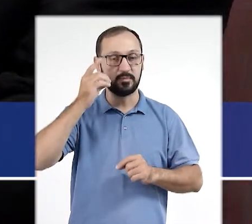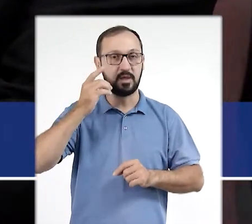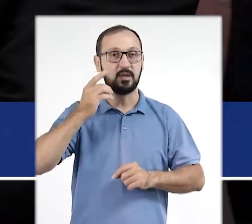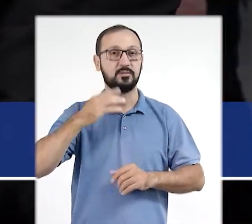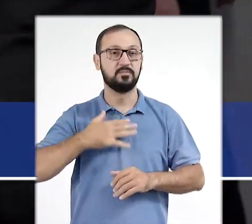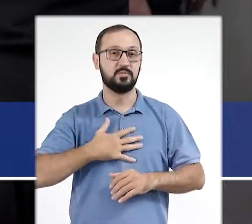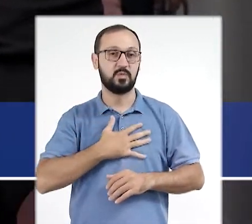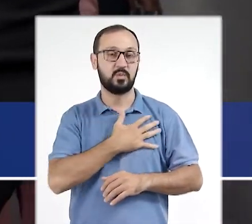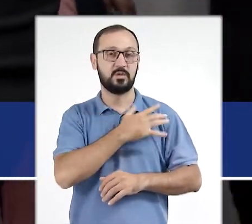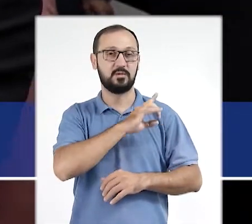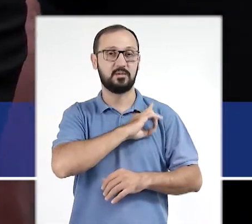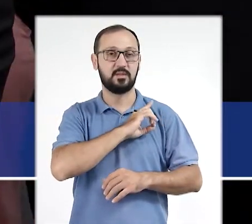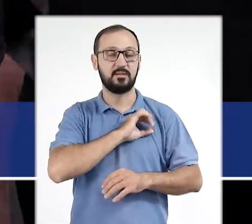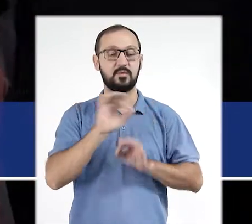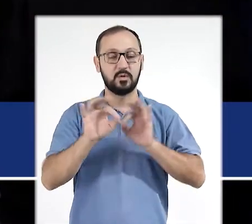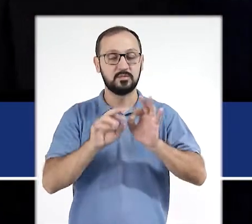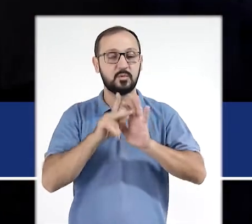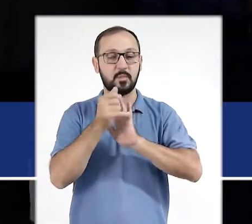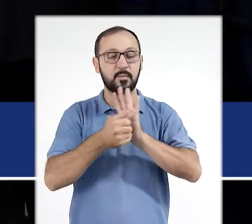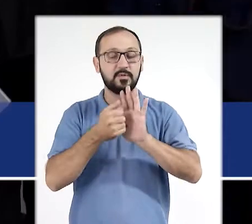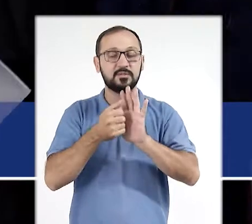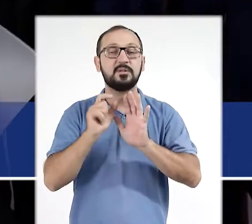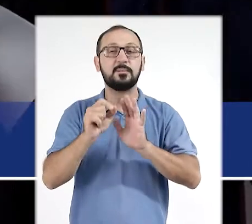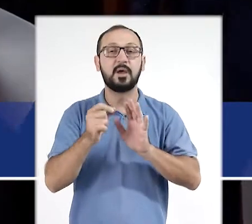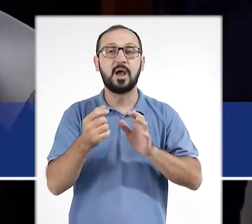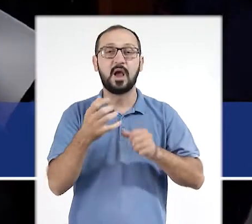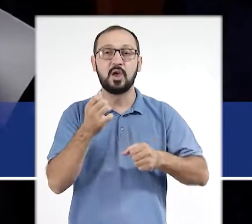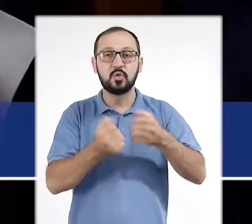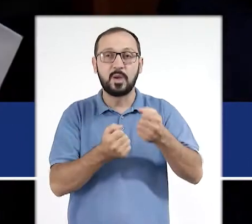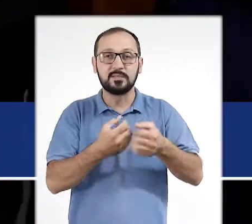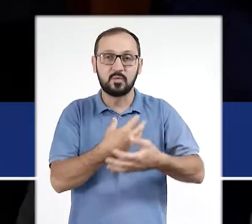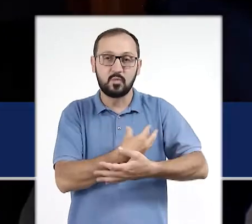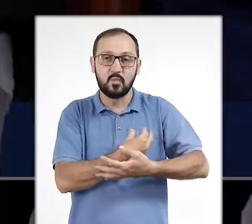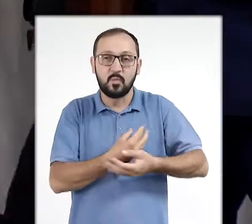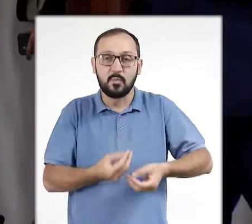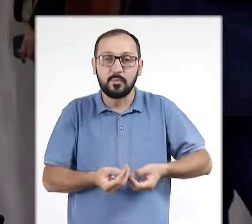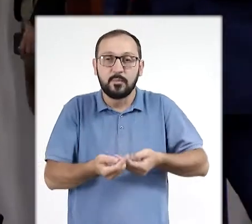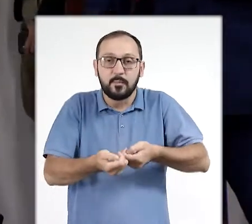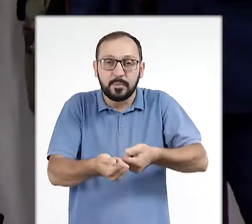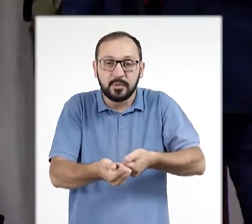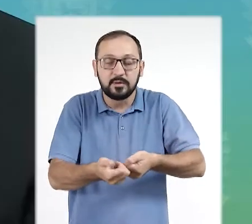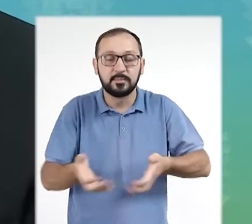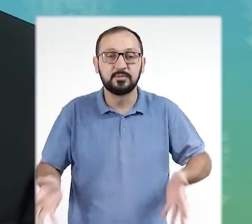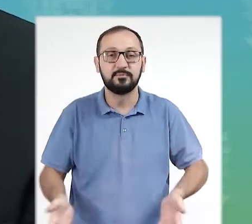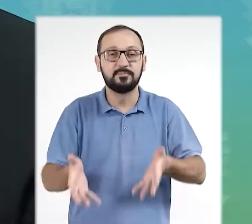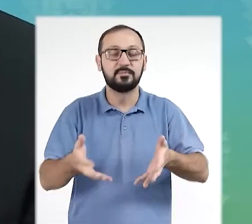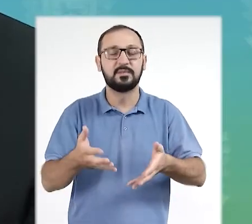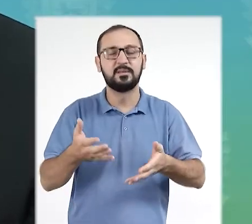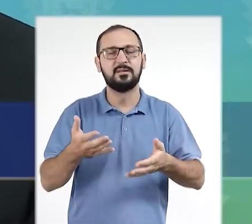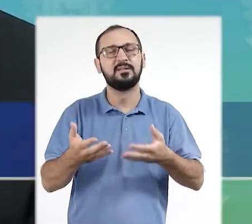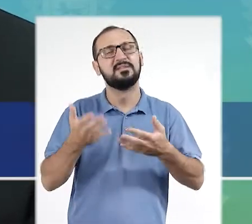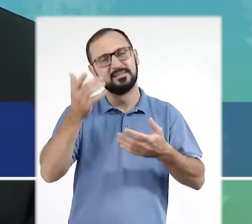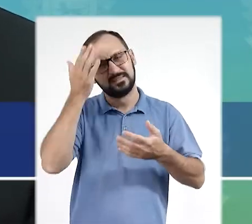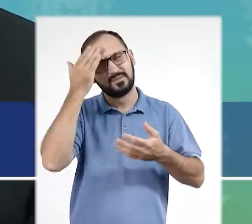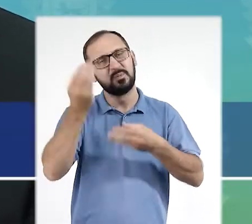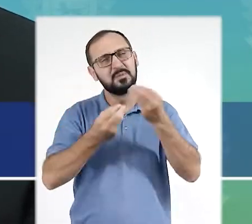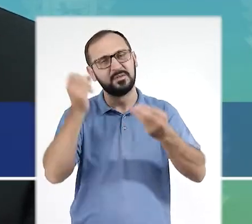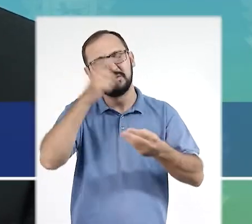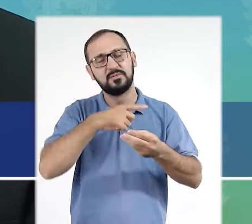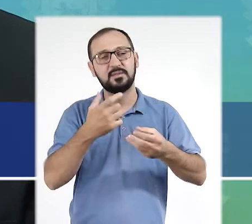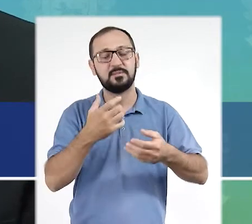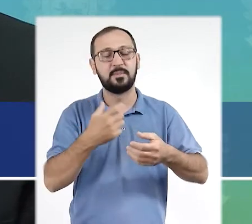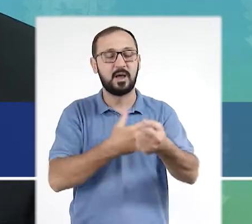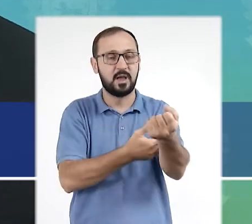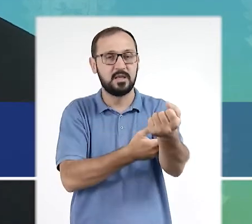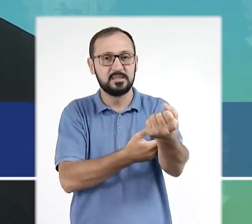Davi apresentou o projeto de lei para estimular as doações. A gente sabe o quanto que é difícil você ficar estimulando as pessoas